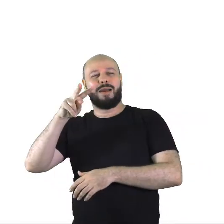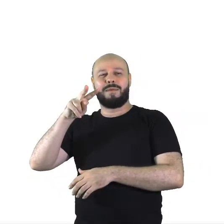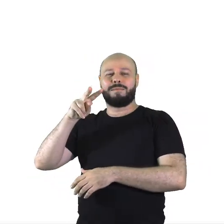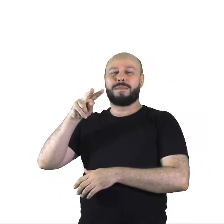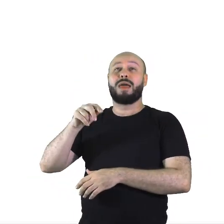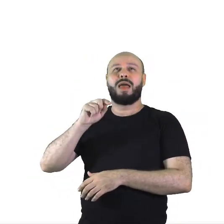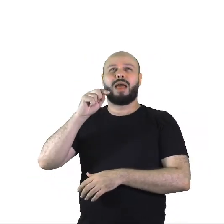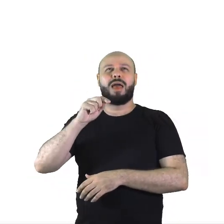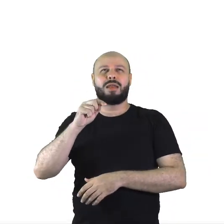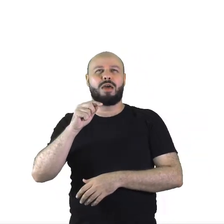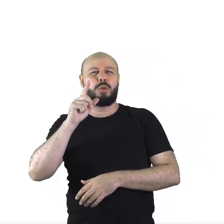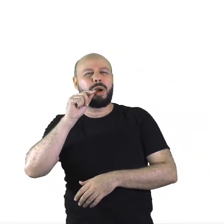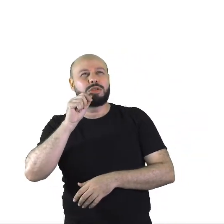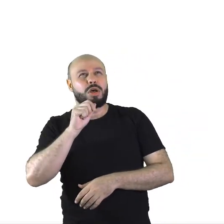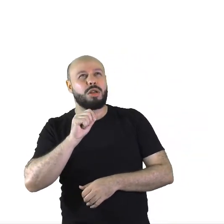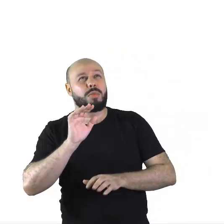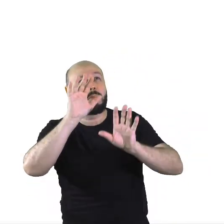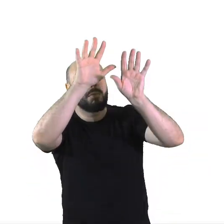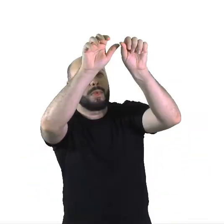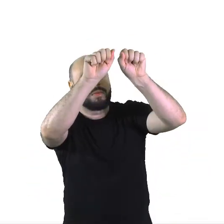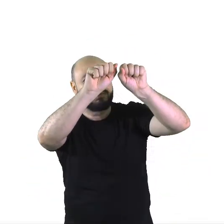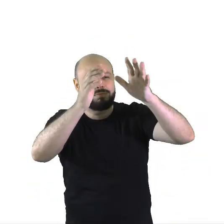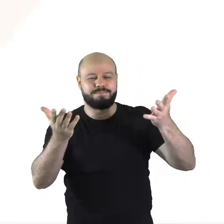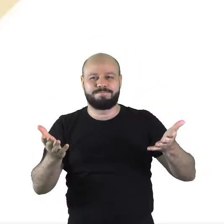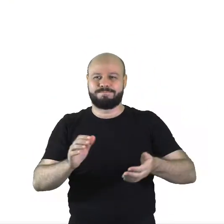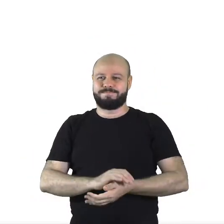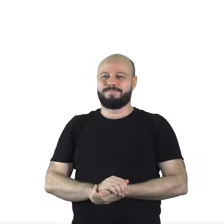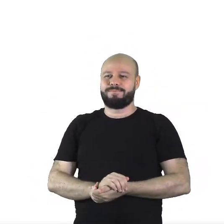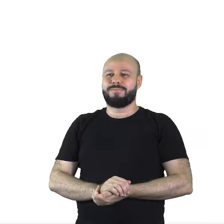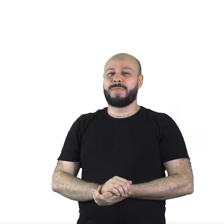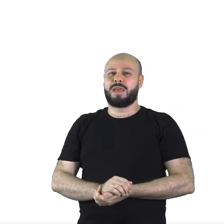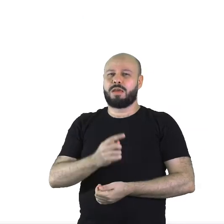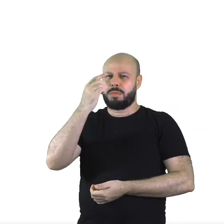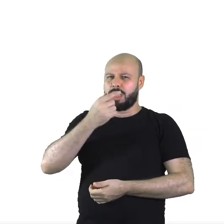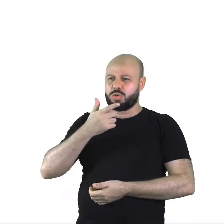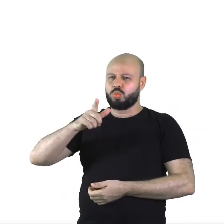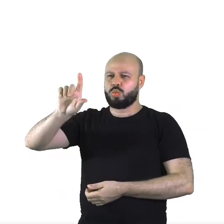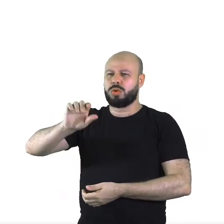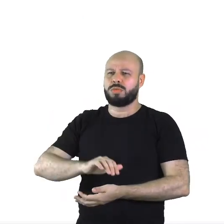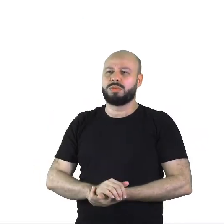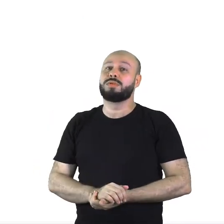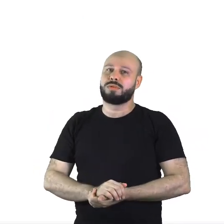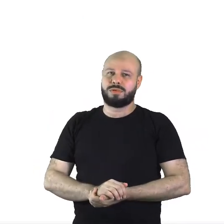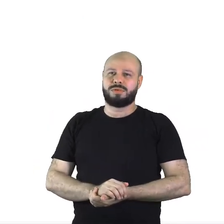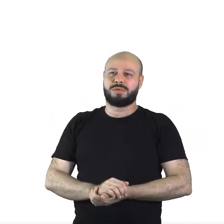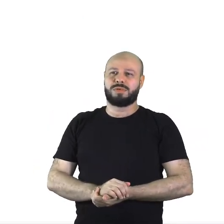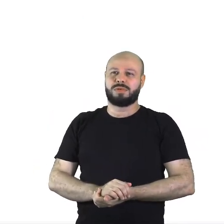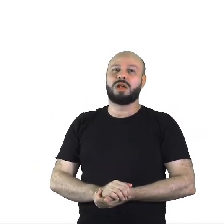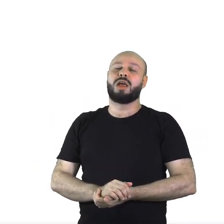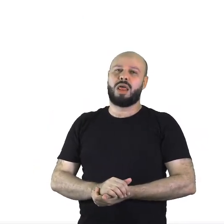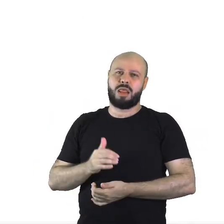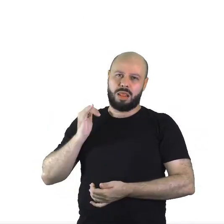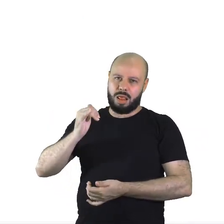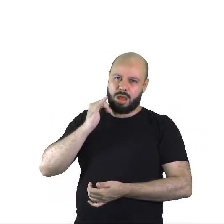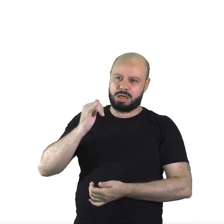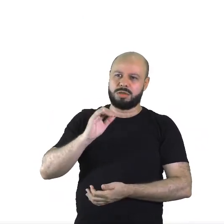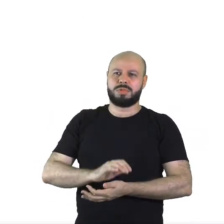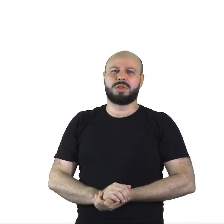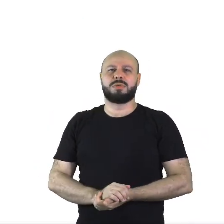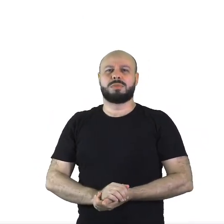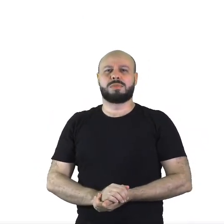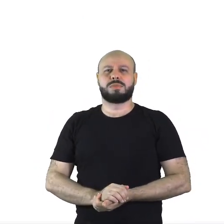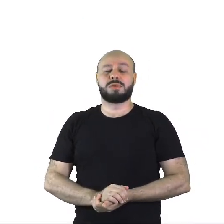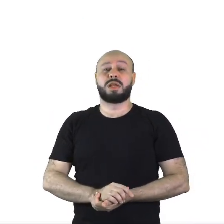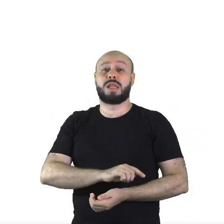um pássaro. E aí o próximo, vamos ver a próxima imagem? Que é um poema um pouquinho, né, como ele é narrativo. Na próxima a gente